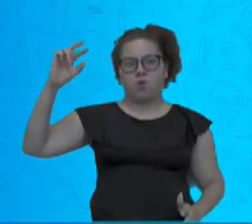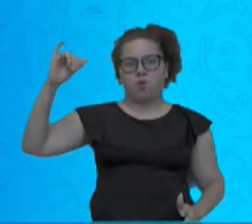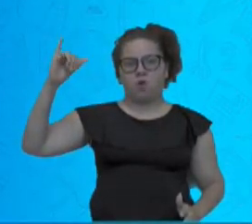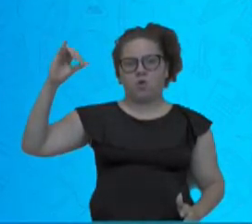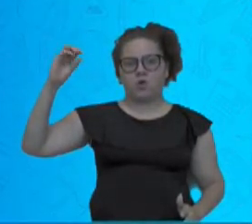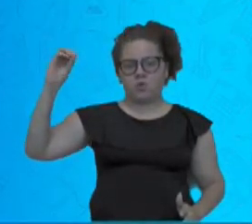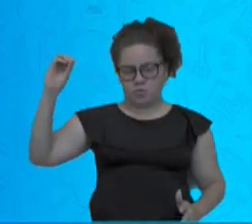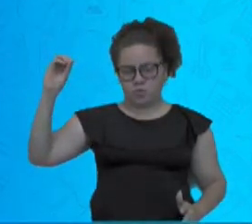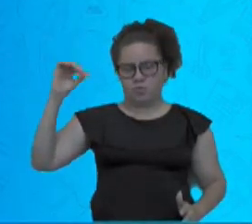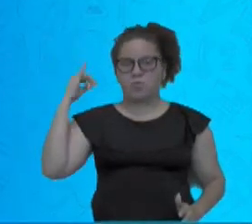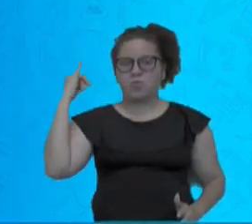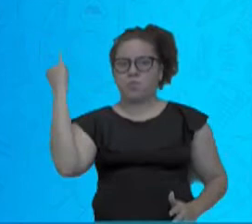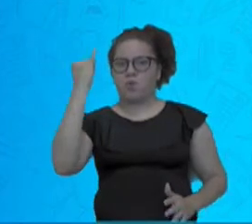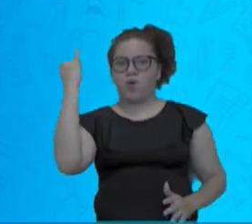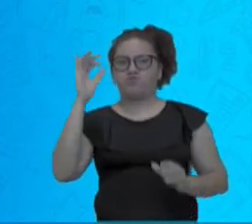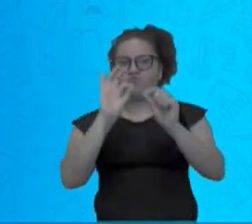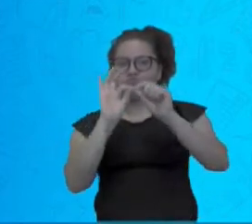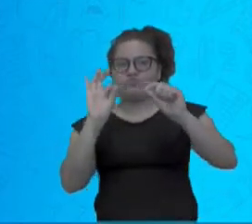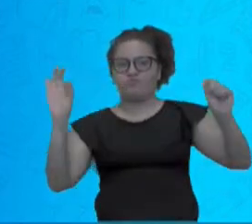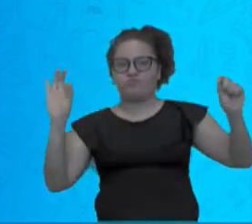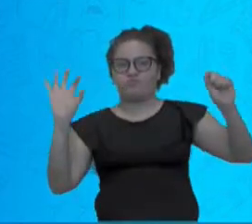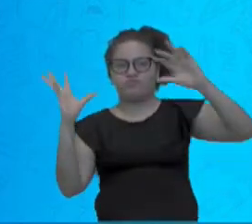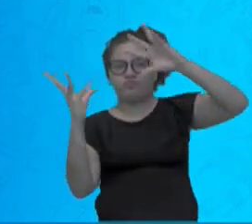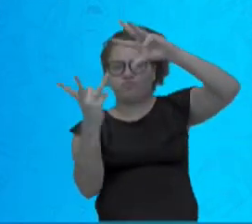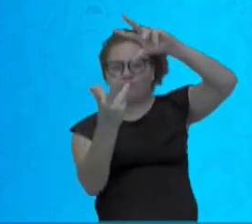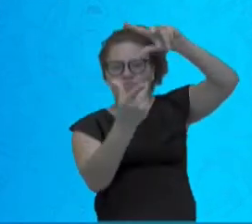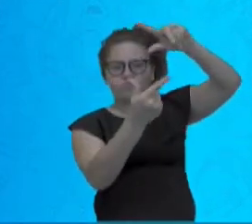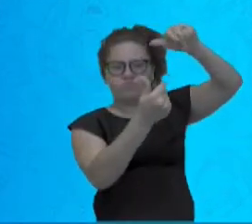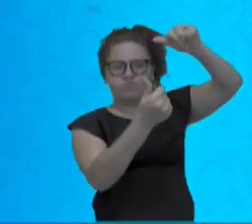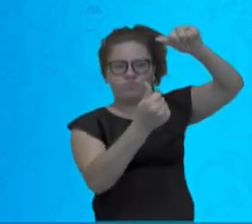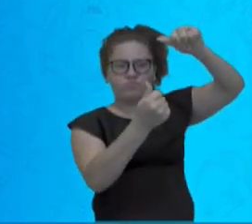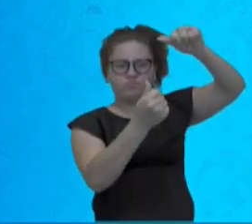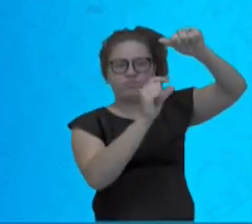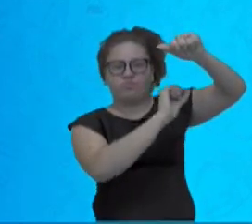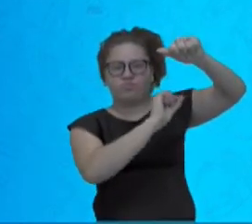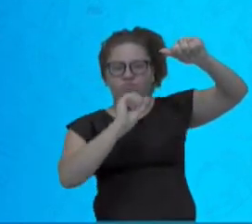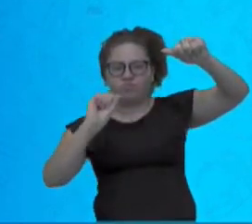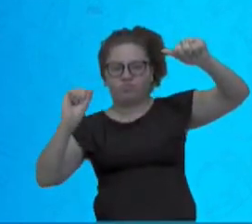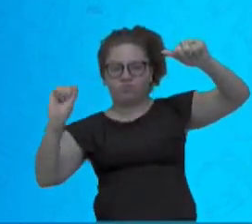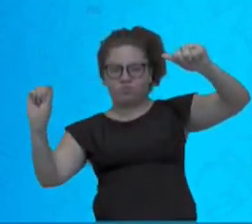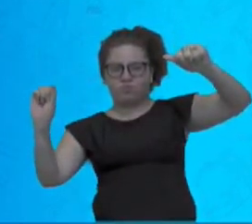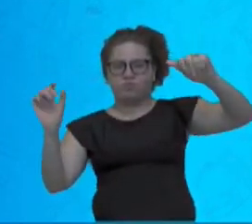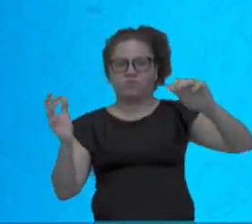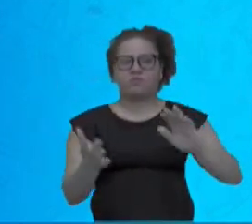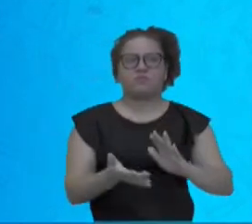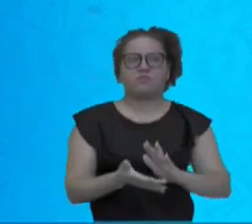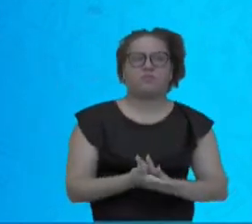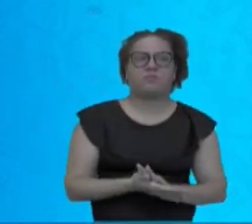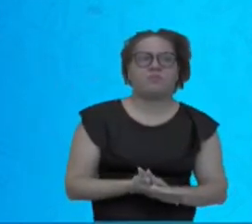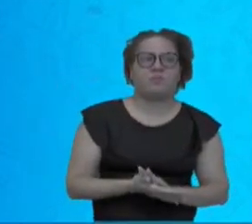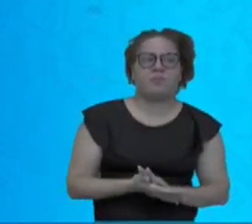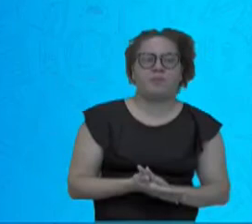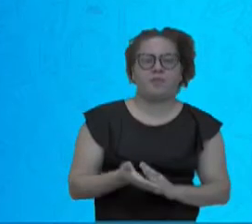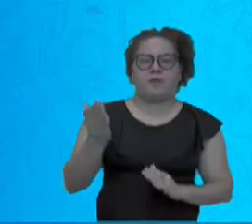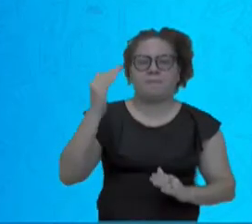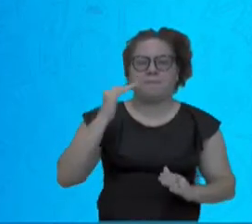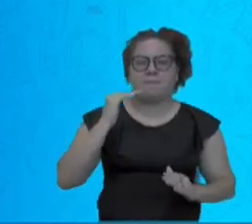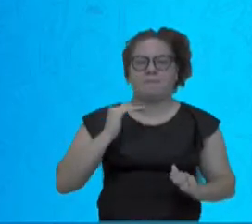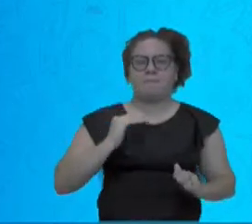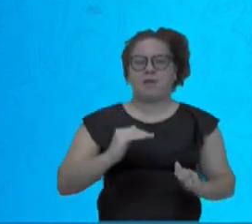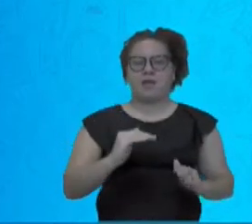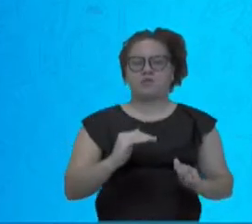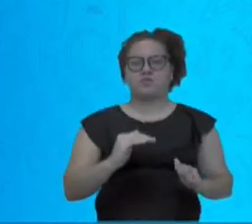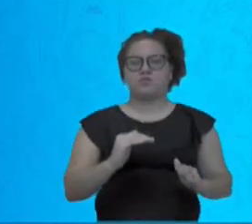o Equador. Aqui nós temos o Trópico de Capricórnio. E abaixo do Trópico